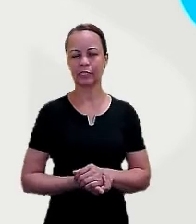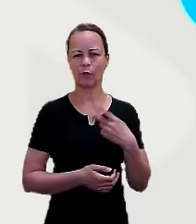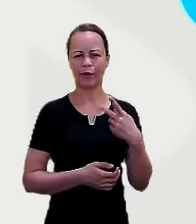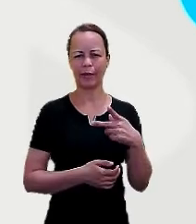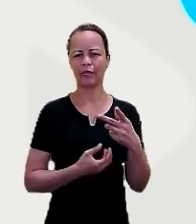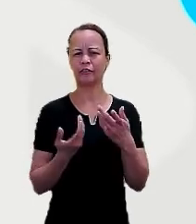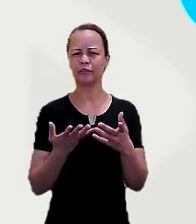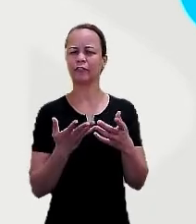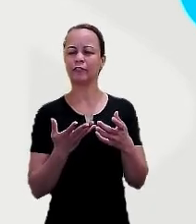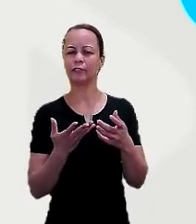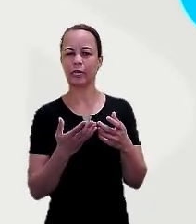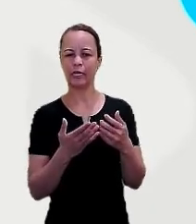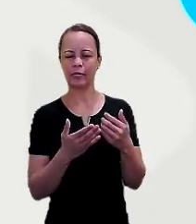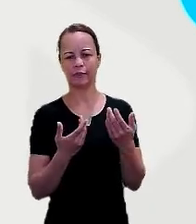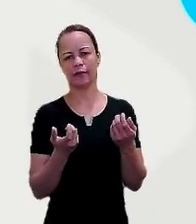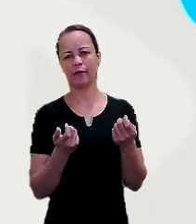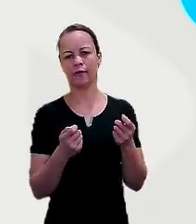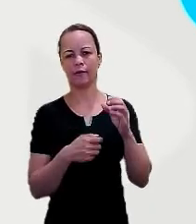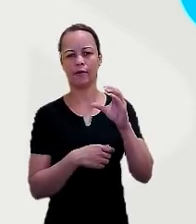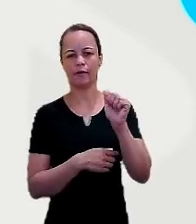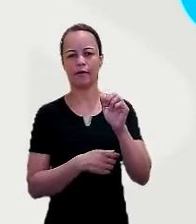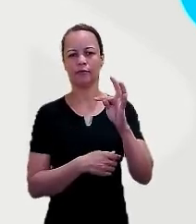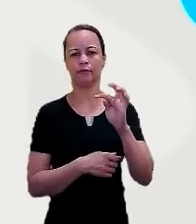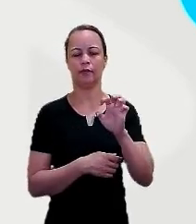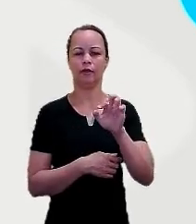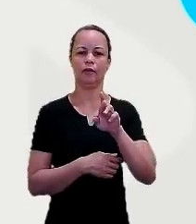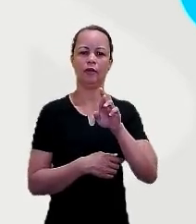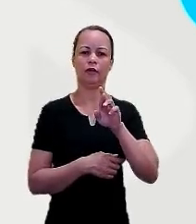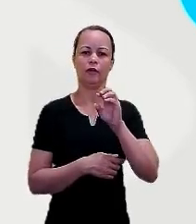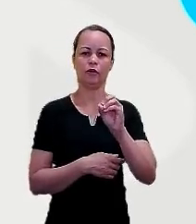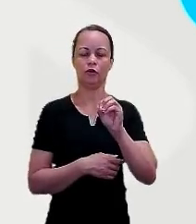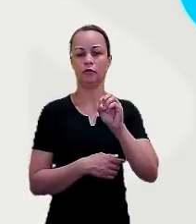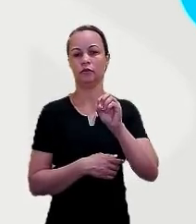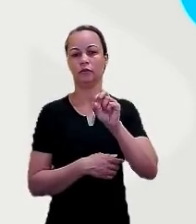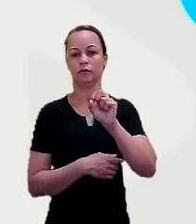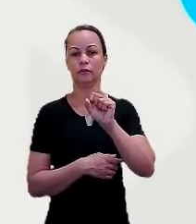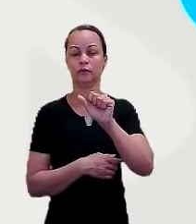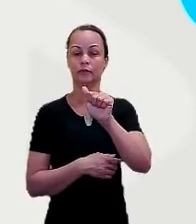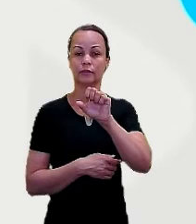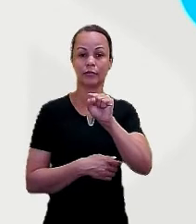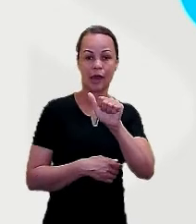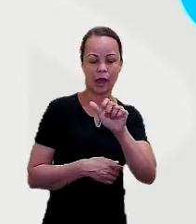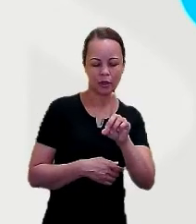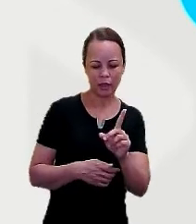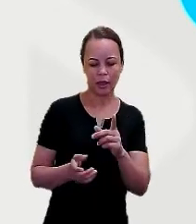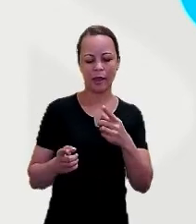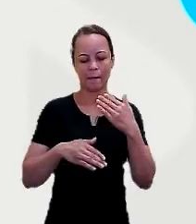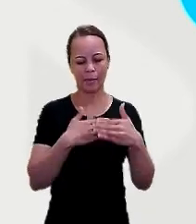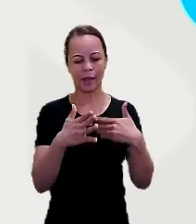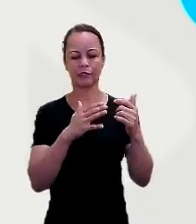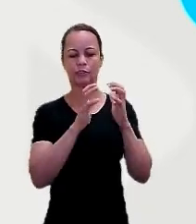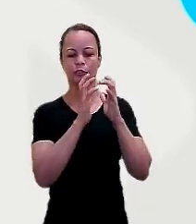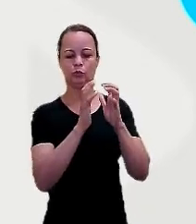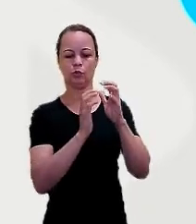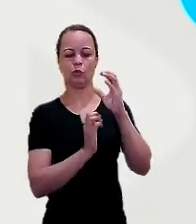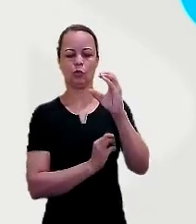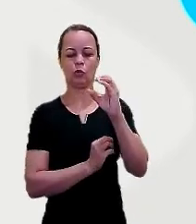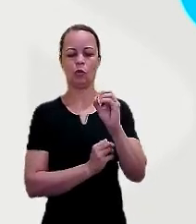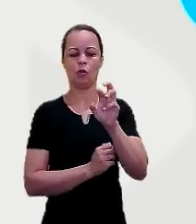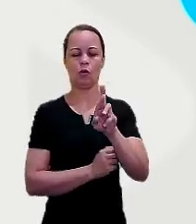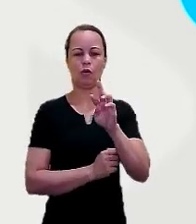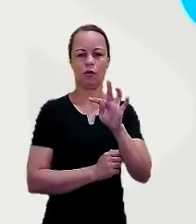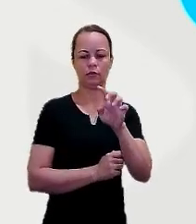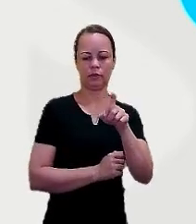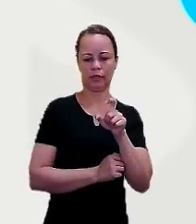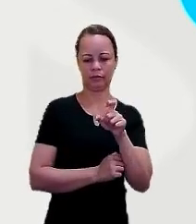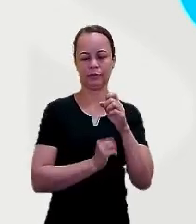equalizada, categorizada, interpretada de uma forma inteligível a partir do córtex cerebral. E aí, como vocês estão vendo ali ao lado,